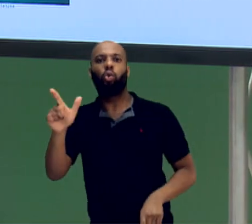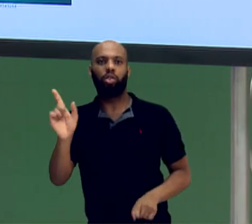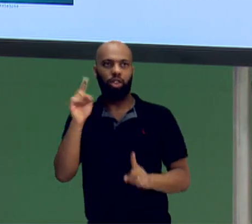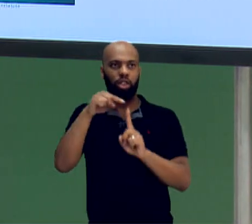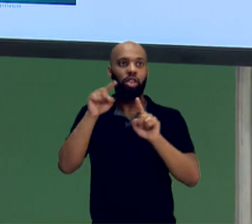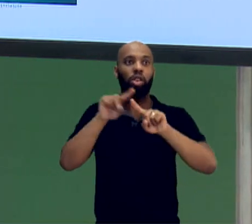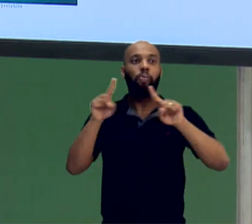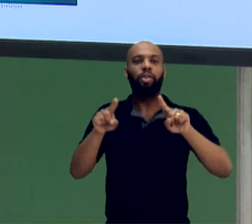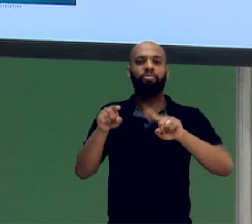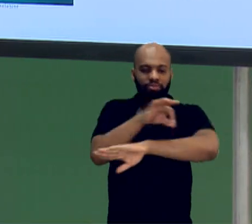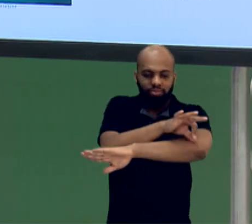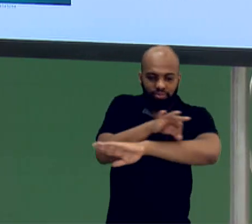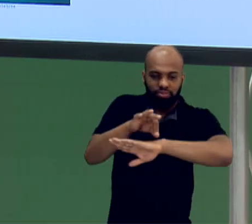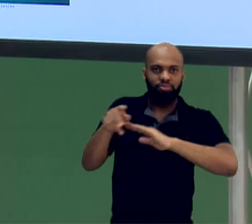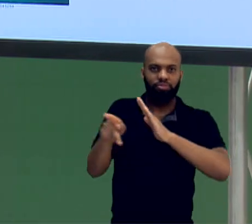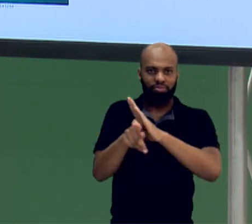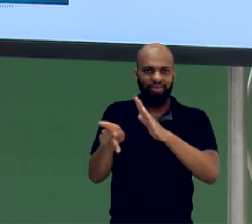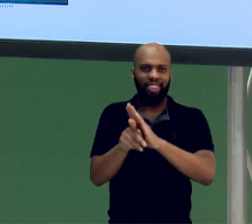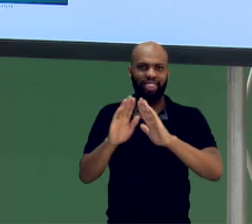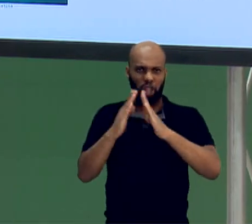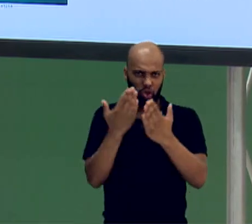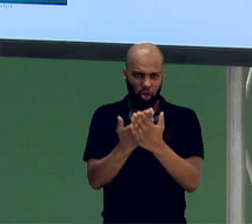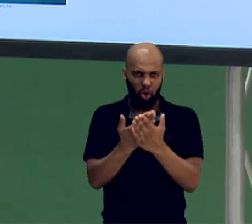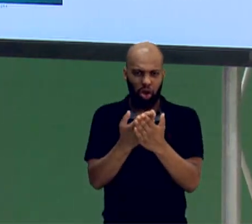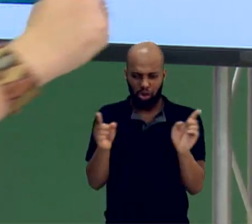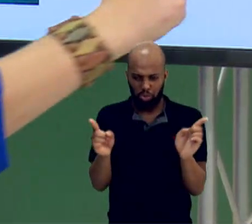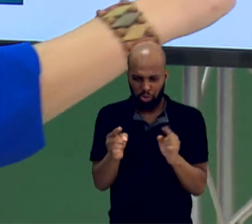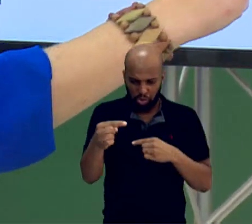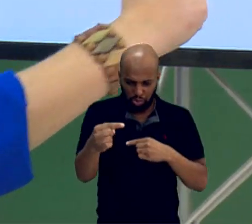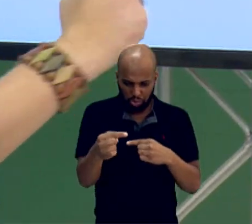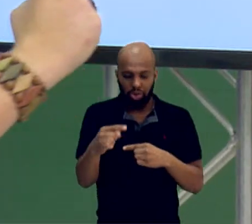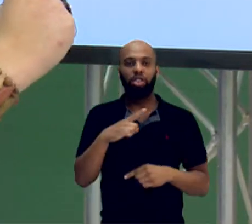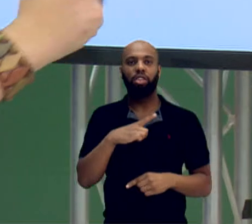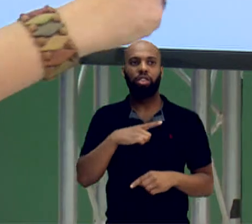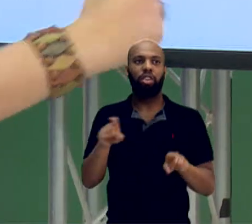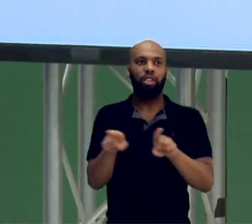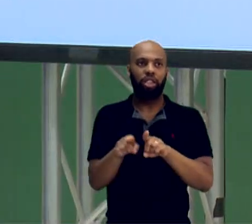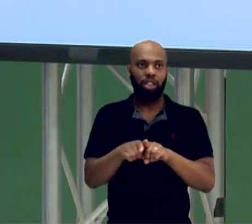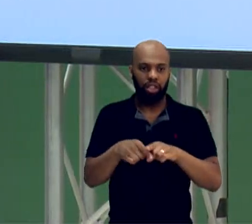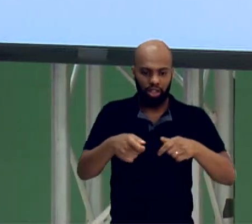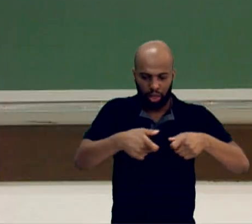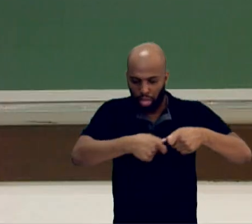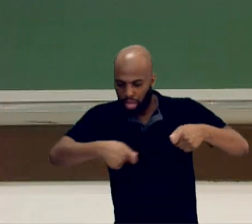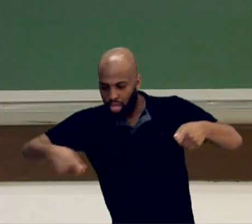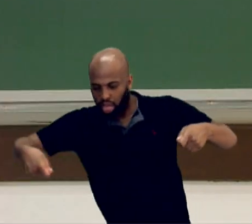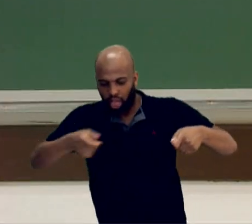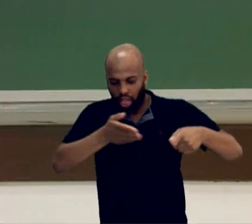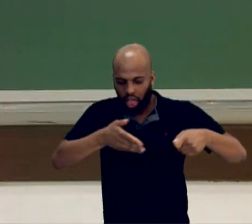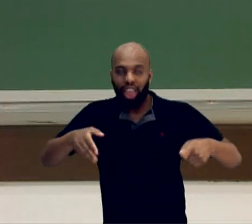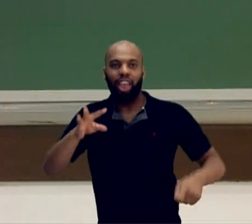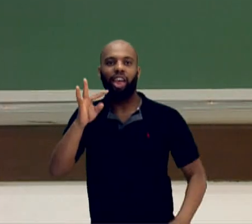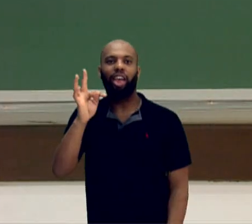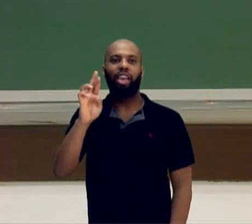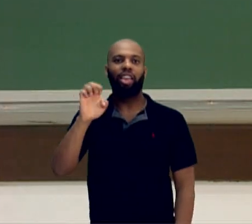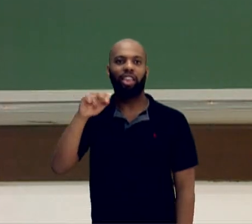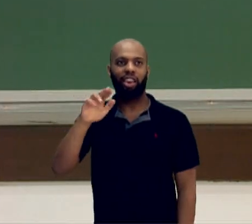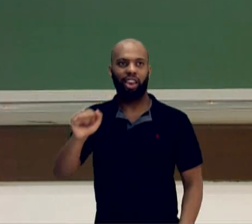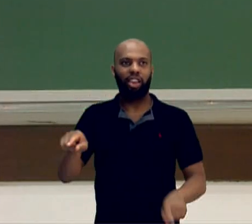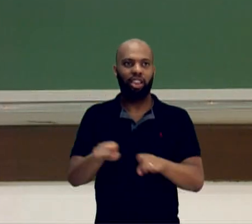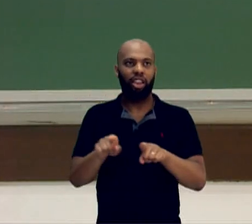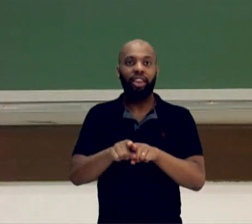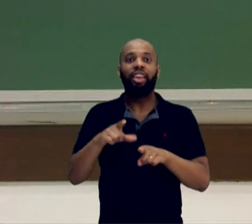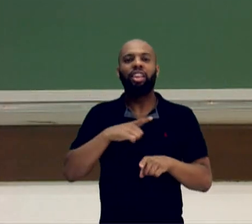mais é do que eu comparar uma coisa com outra. Mas que coisa será que é essa? O que vocês acham? O que vocês